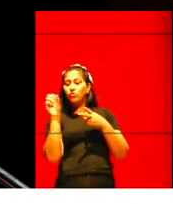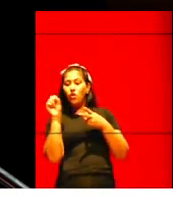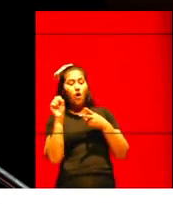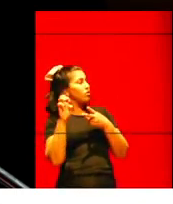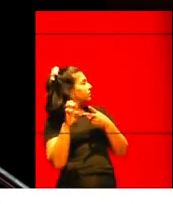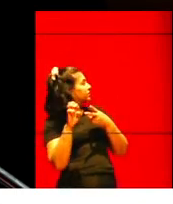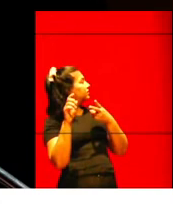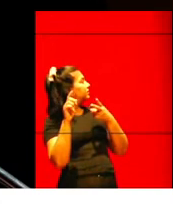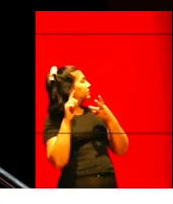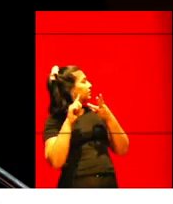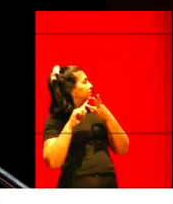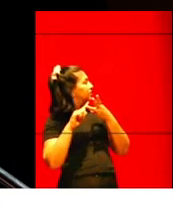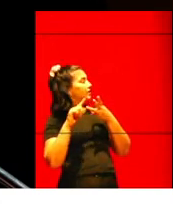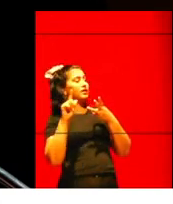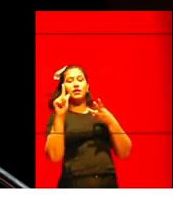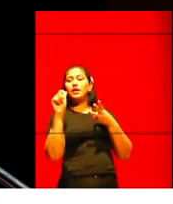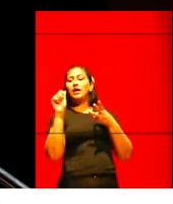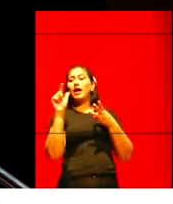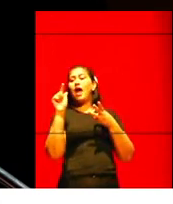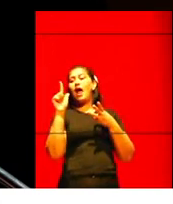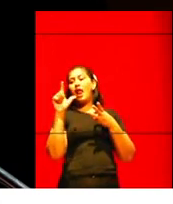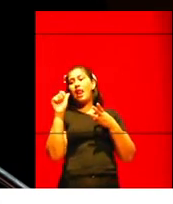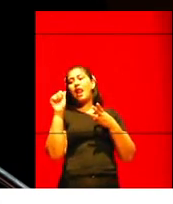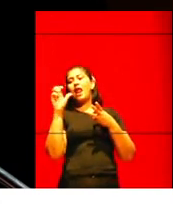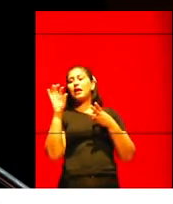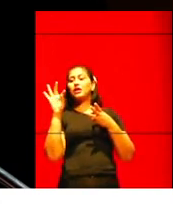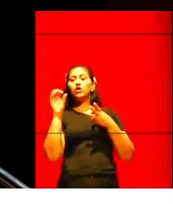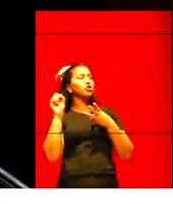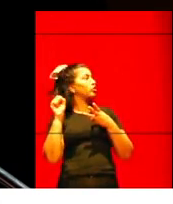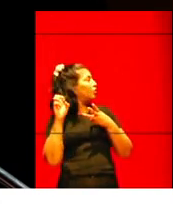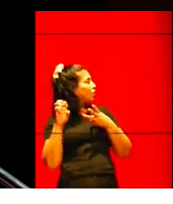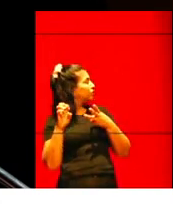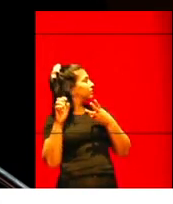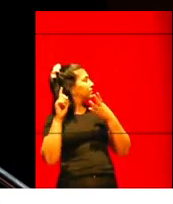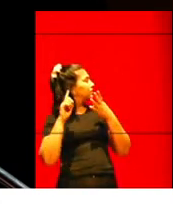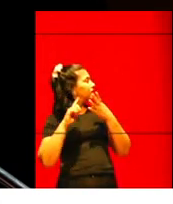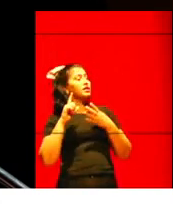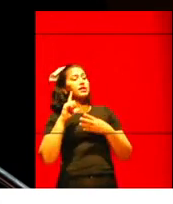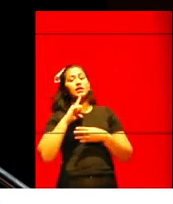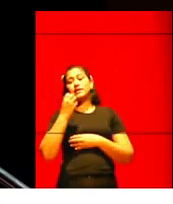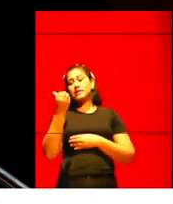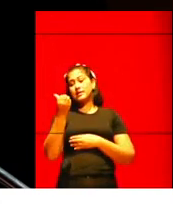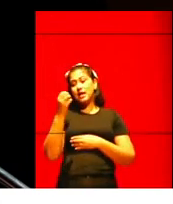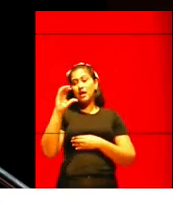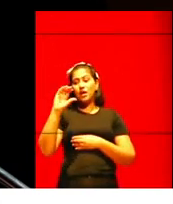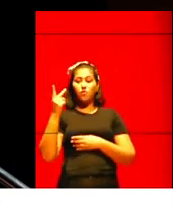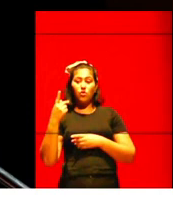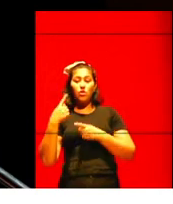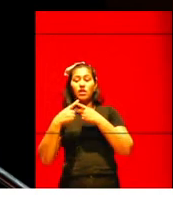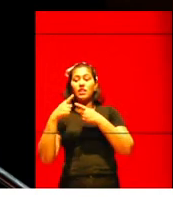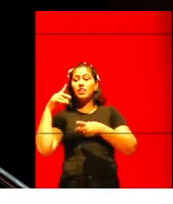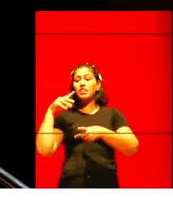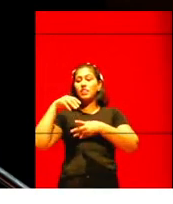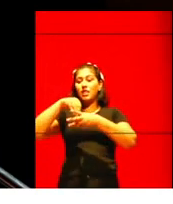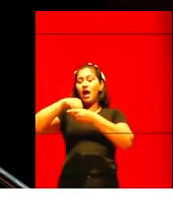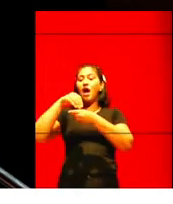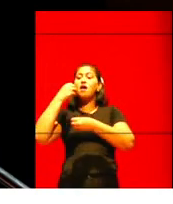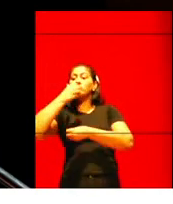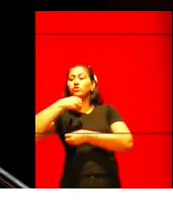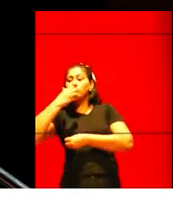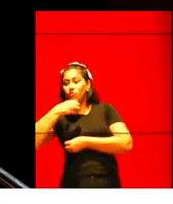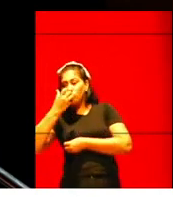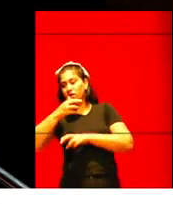certo? Glicose, frutose e galactose, átomos de 6 carbonos. Monossacarídeos formados por átomos de 6